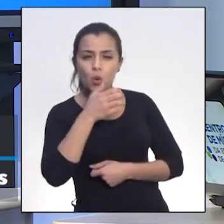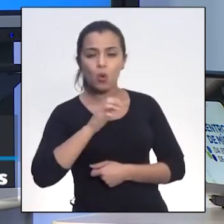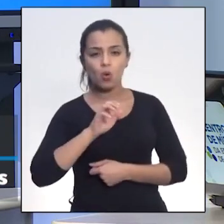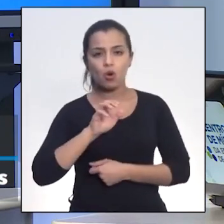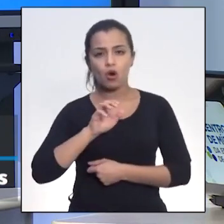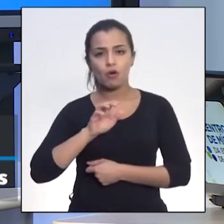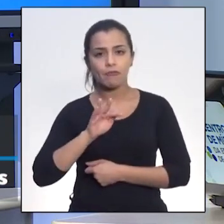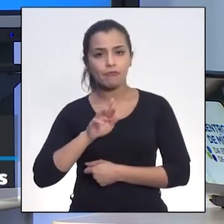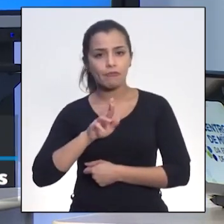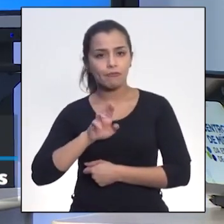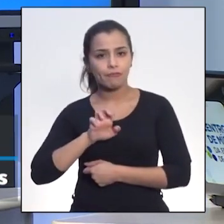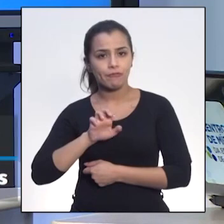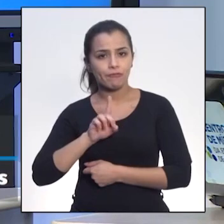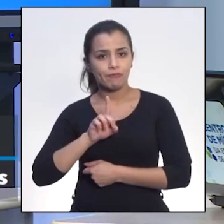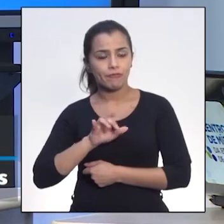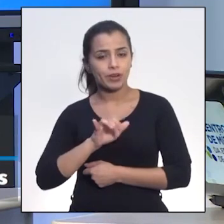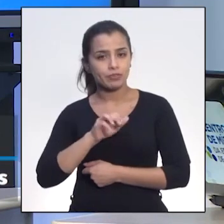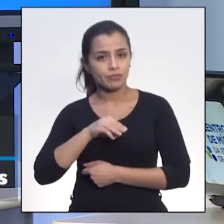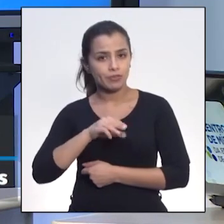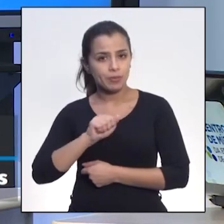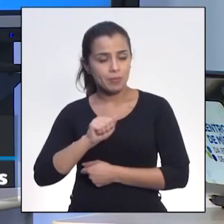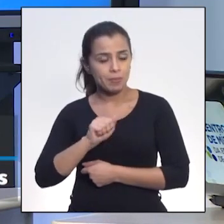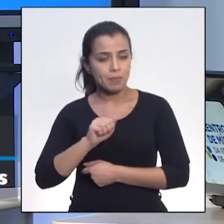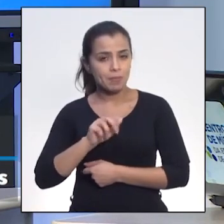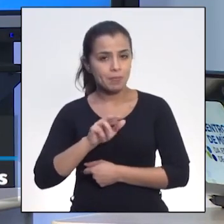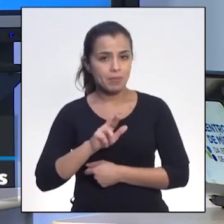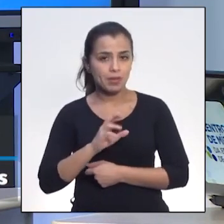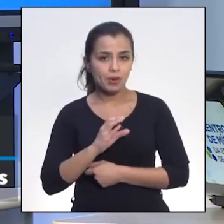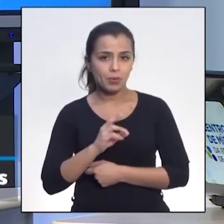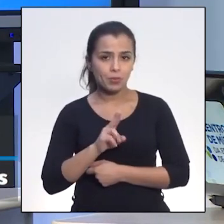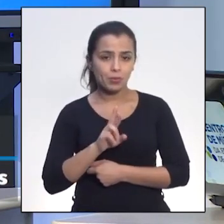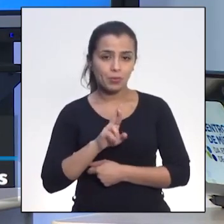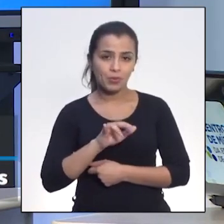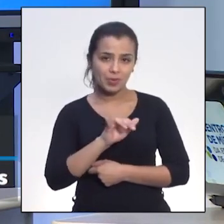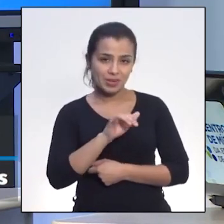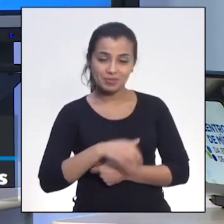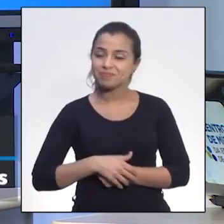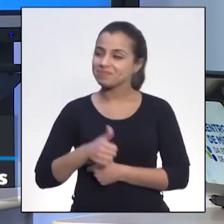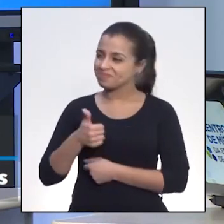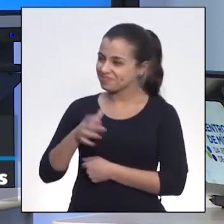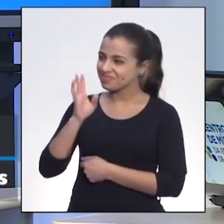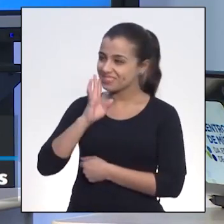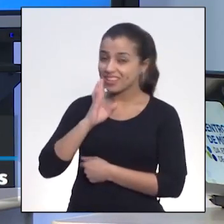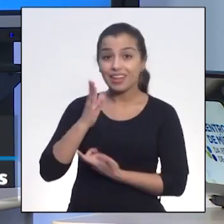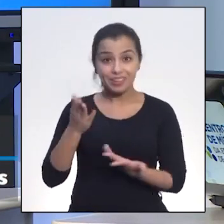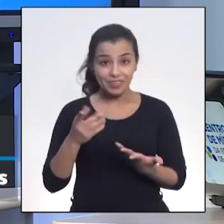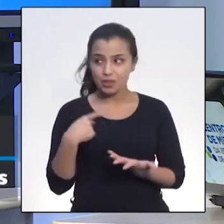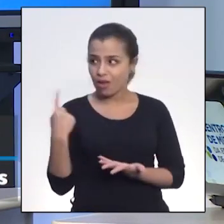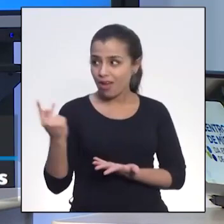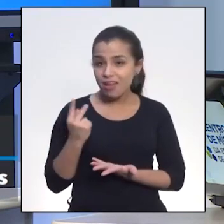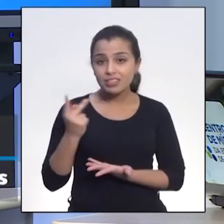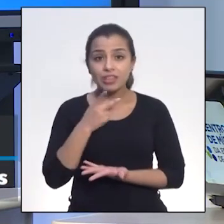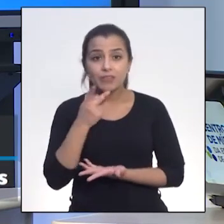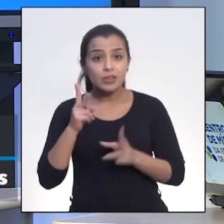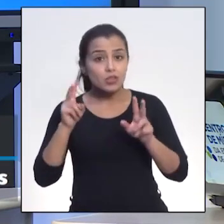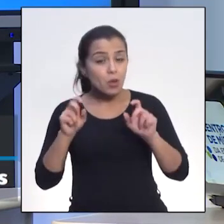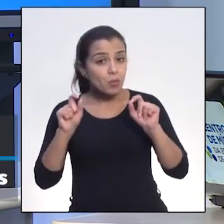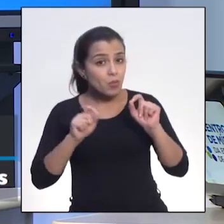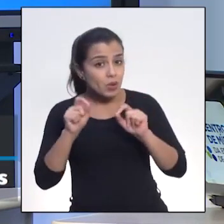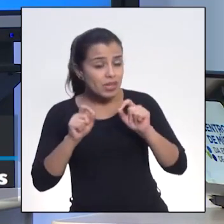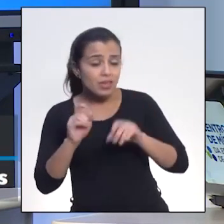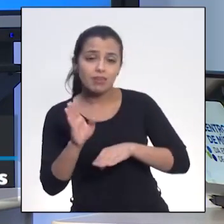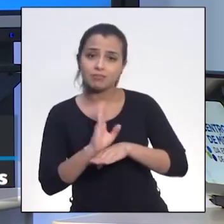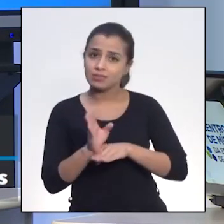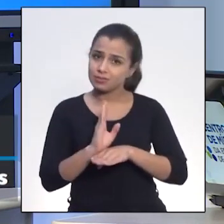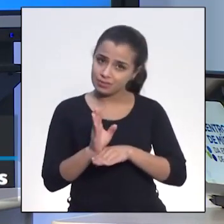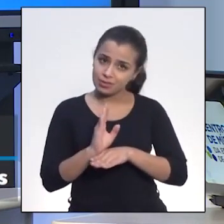bastante histórias Eu legais. também gosto. Muito bacana, né? Então, olha, a gente está falando de cinema, mas vocês podem fazer resenha sobre